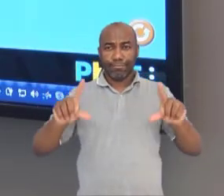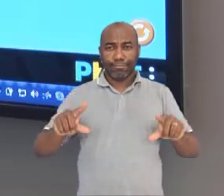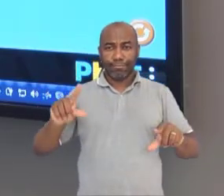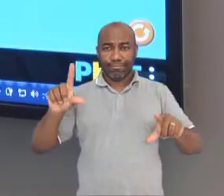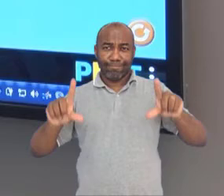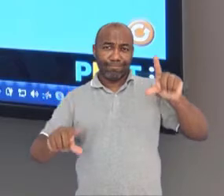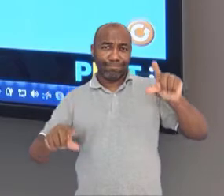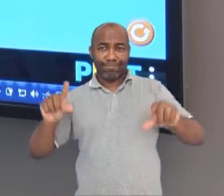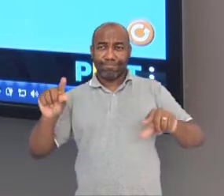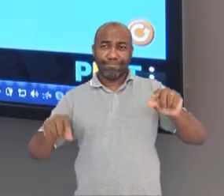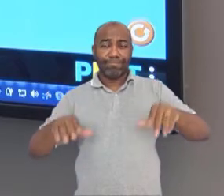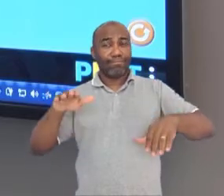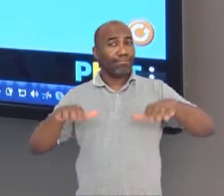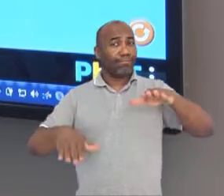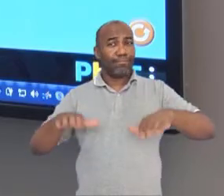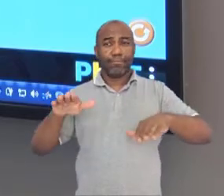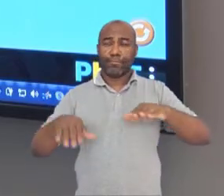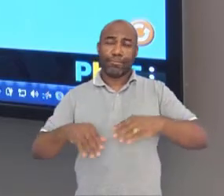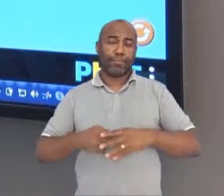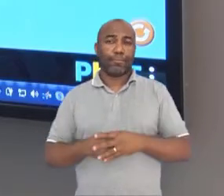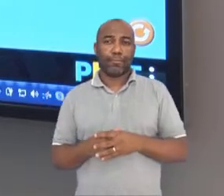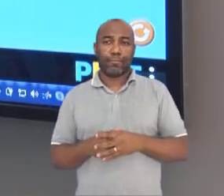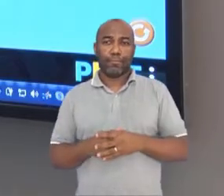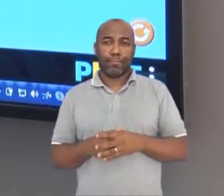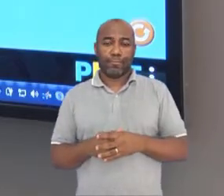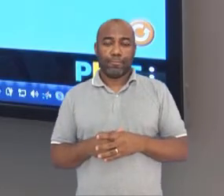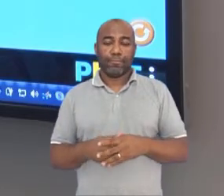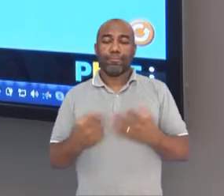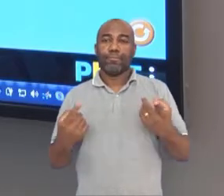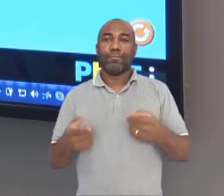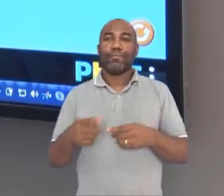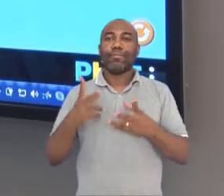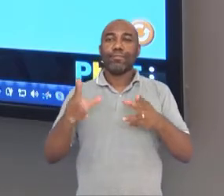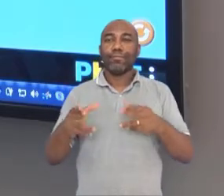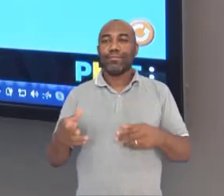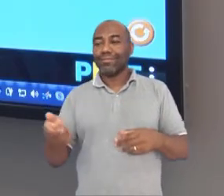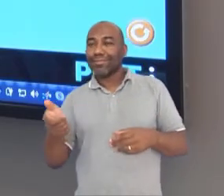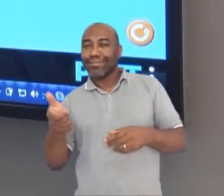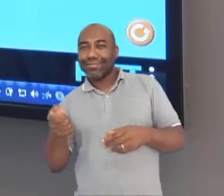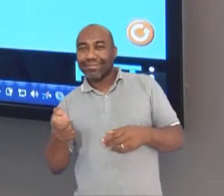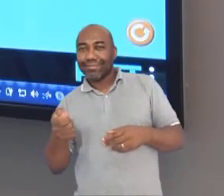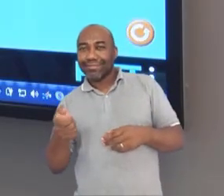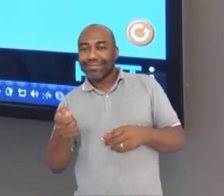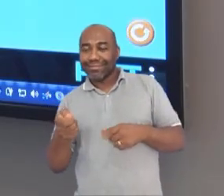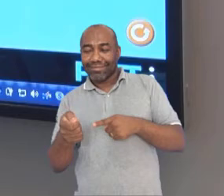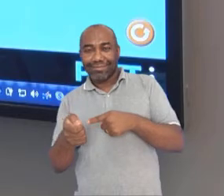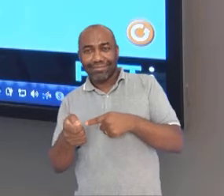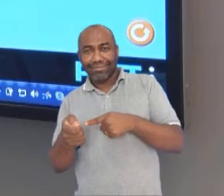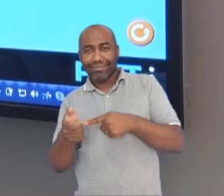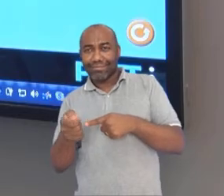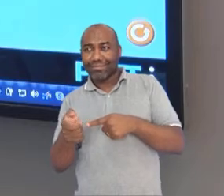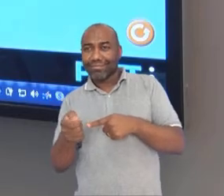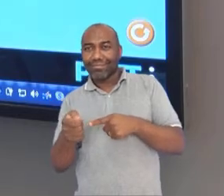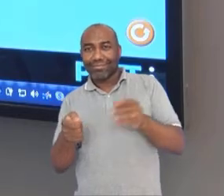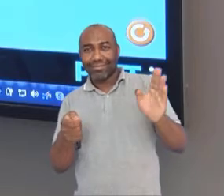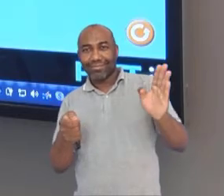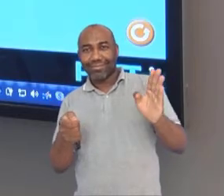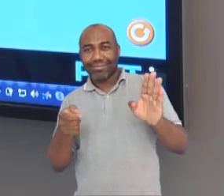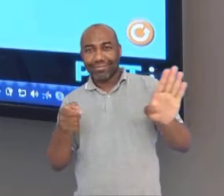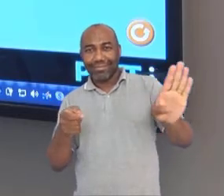dessas baterias fica bem mais curto. Um controle remoto, liga e desliga, é uma associação em